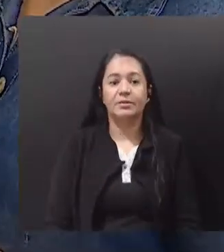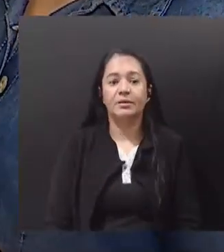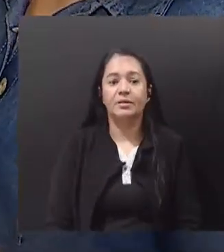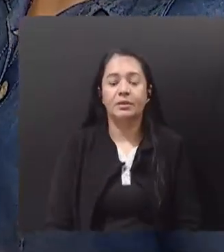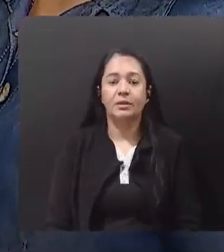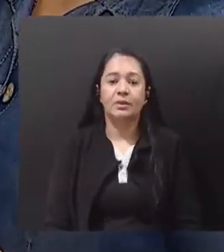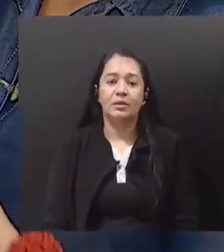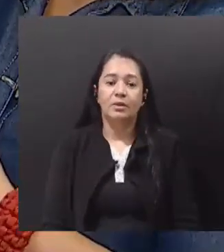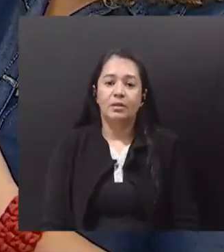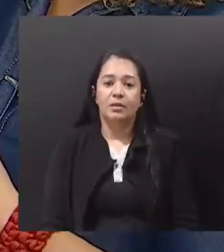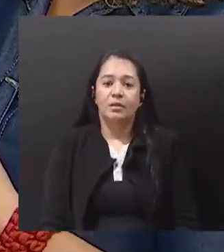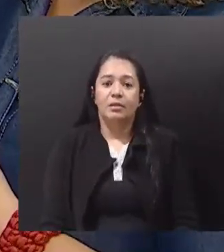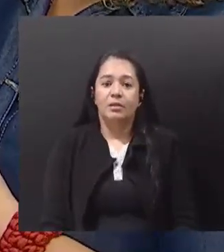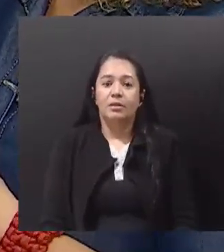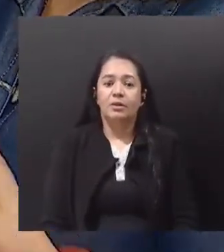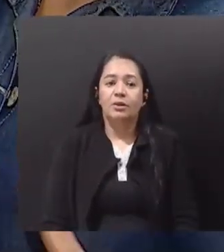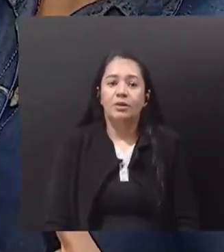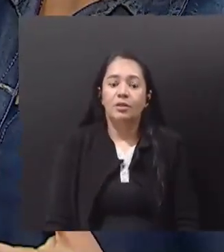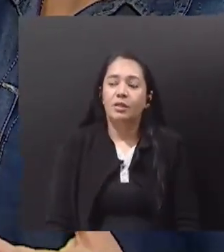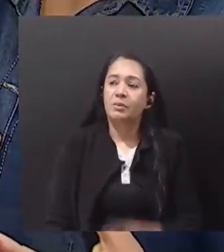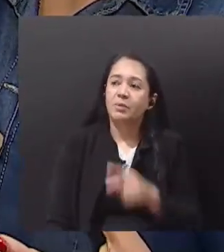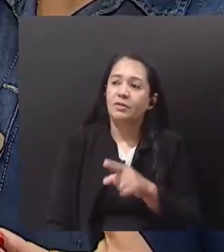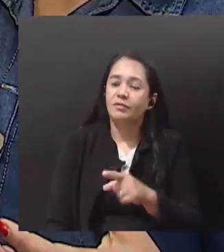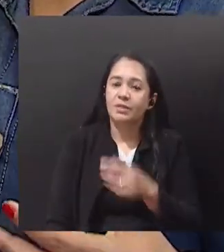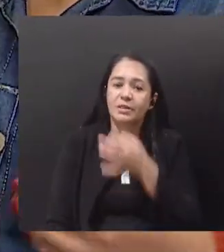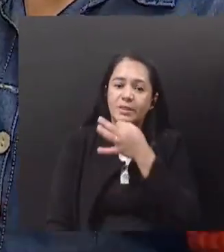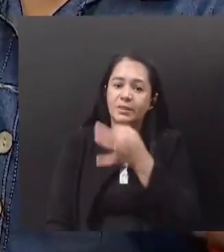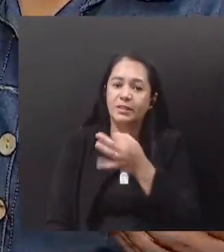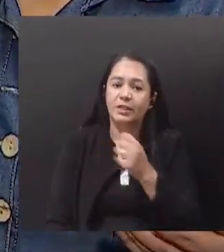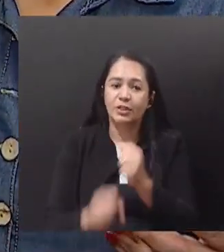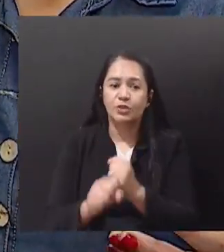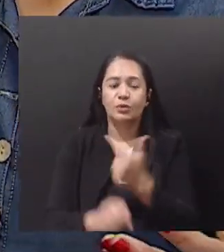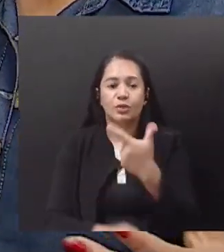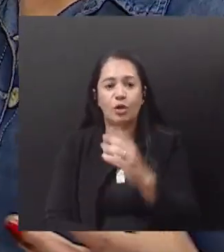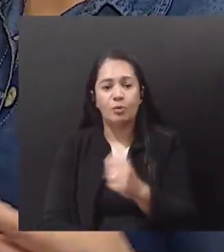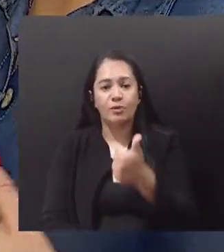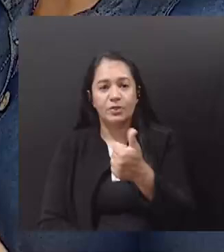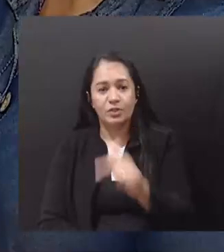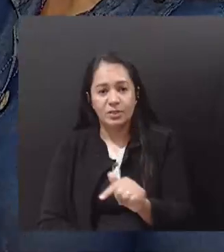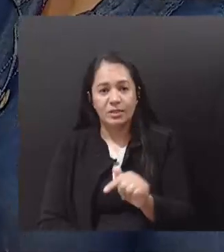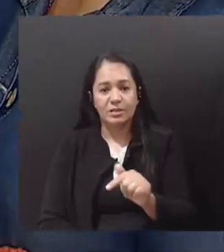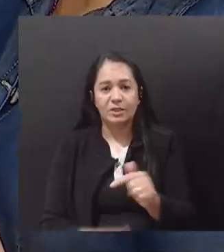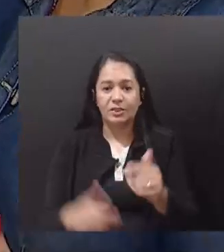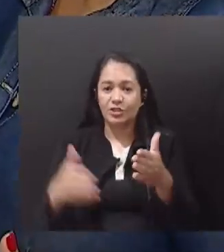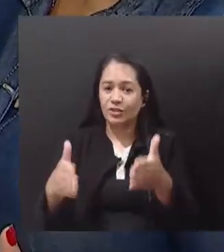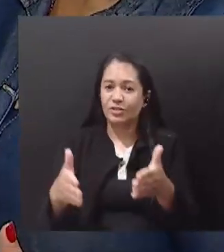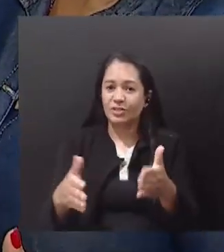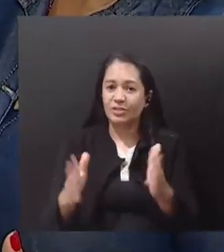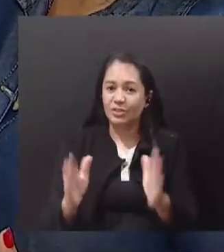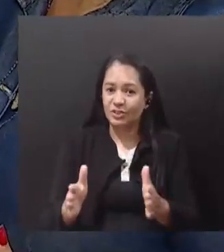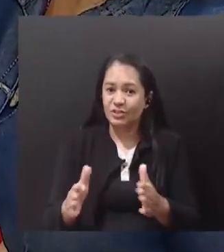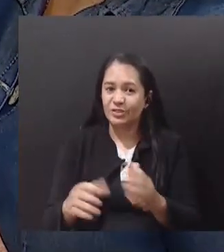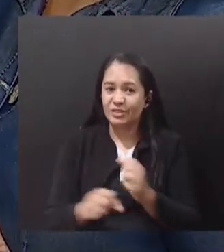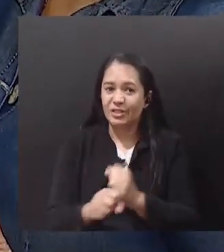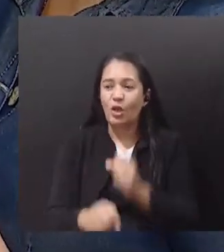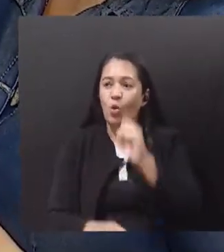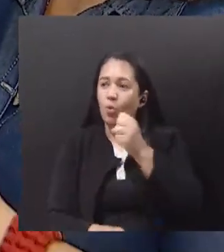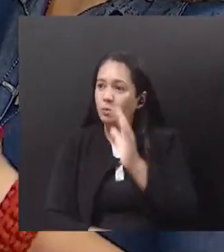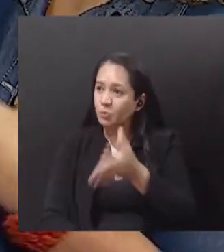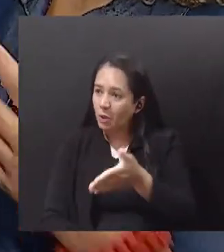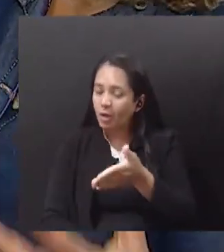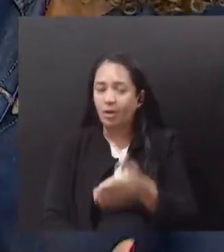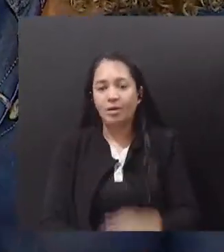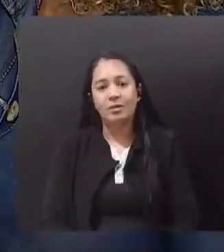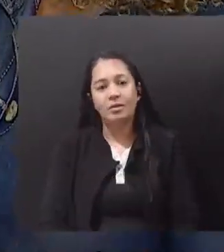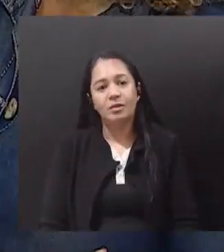E o que tem sido para você desde 2017, que chegou aqui, tá, olha, já há tanto tempo? O